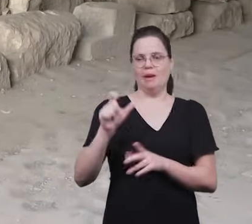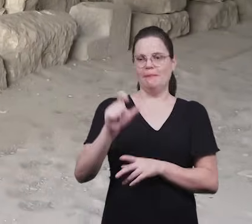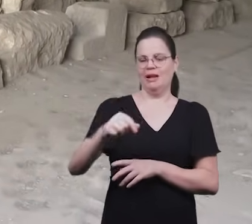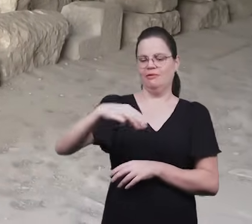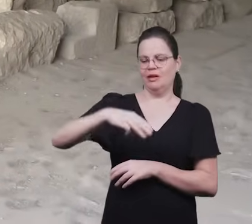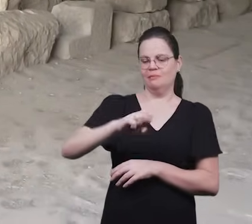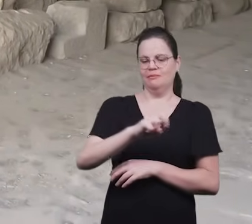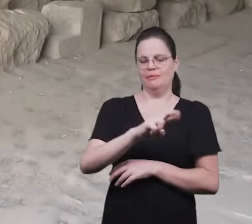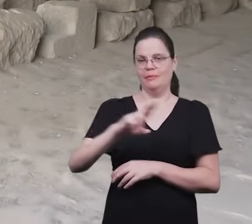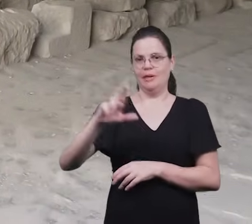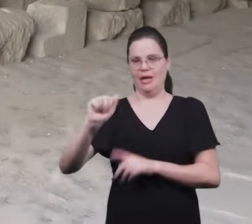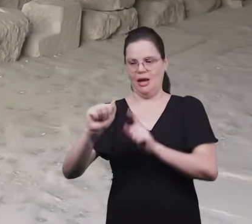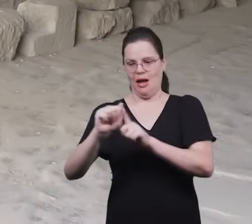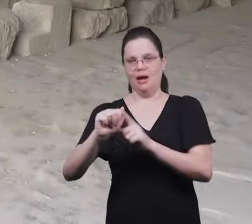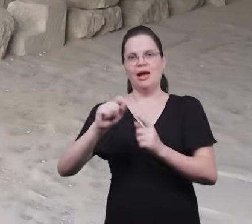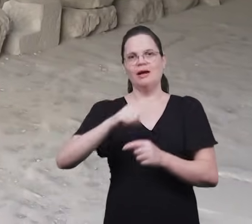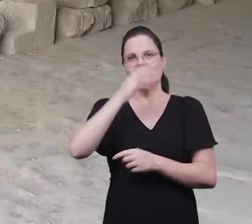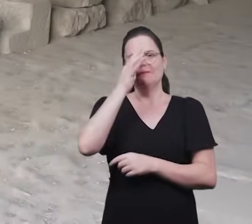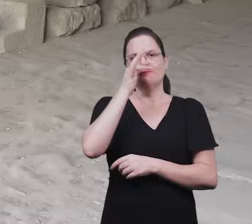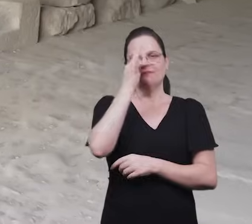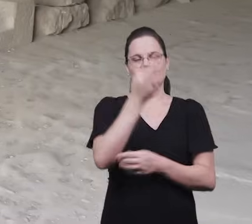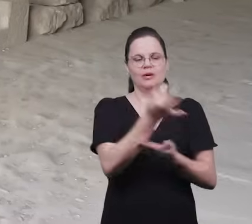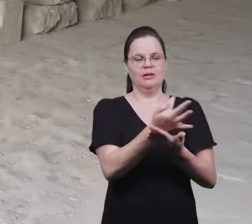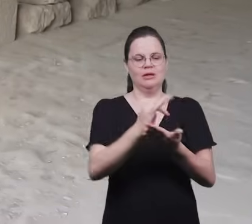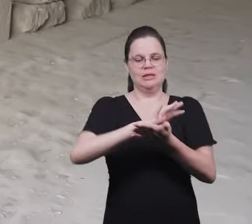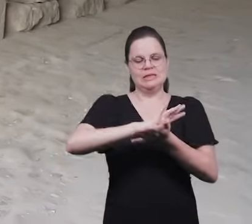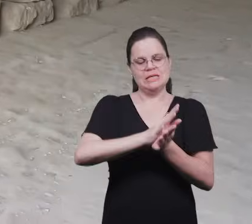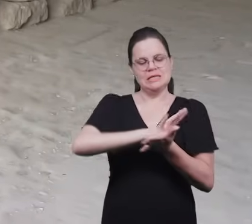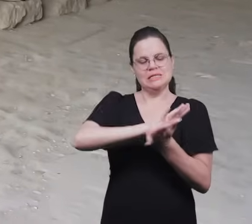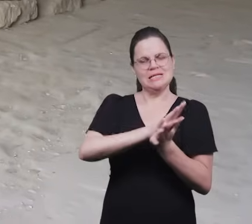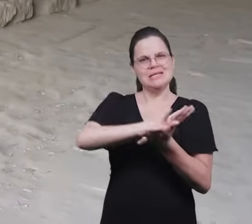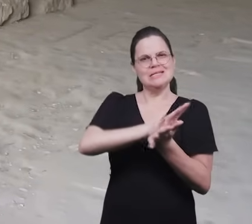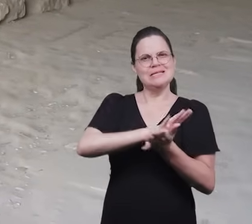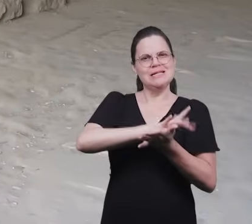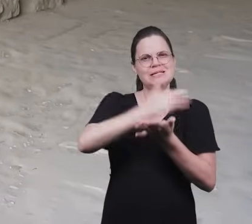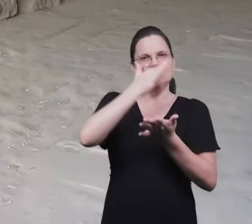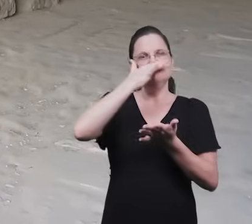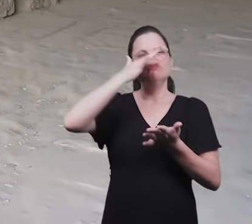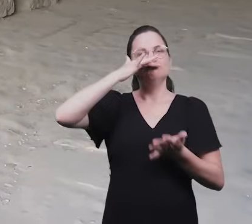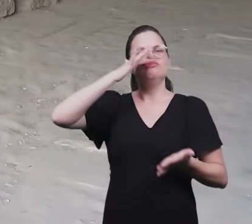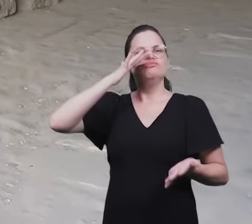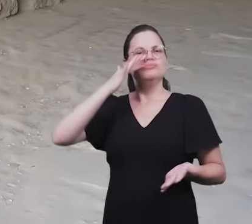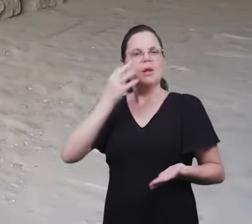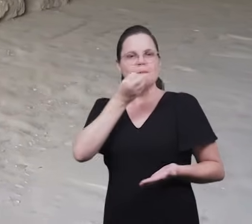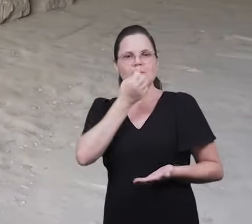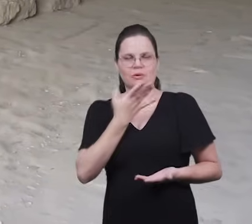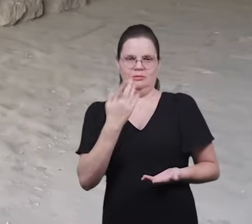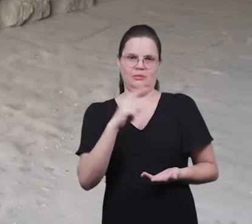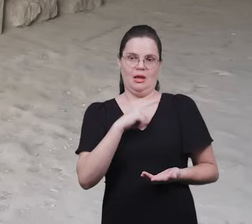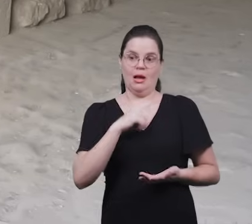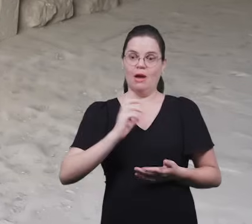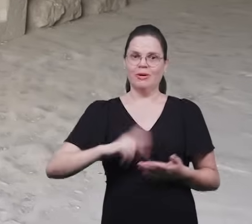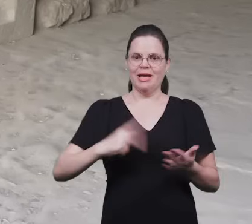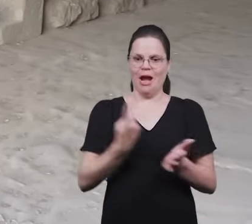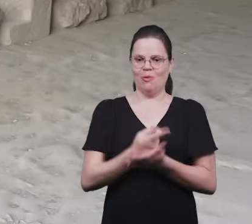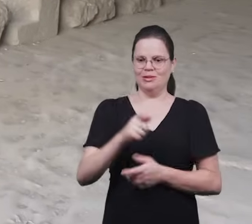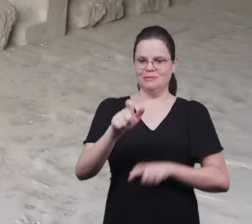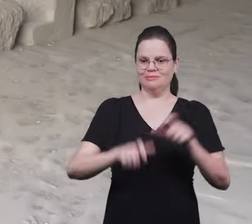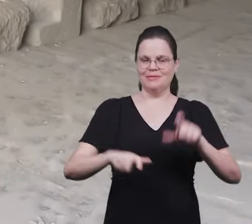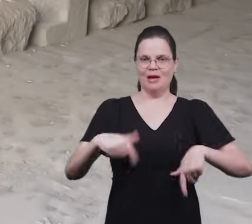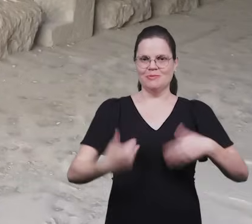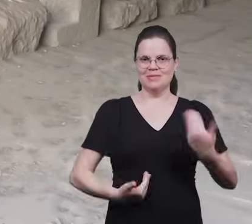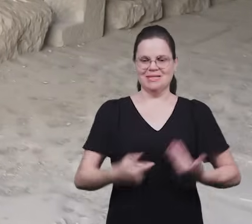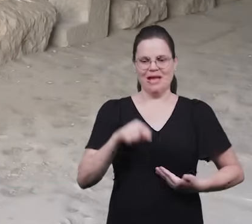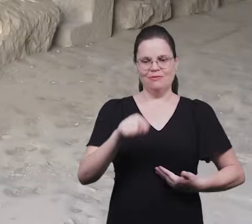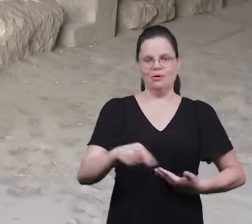mirra é uma planta que quanto mais esmagada, mais ela exala perfume. E isso aconteceu literalmente ali com os cristãos naquele